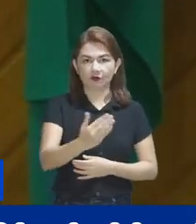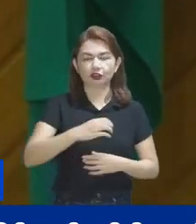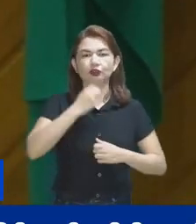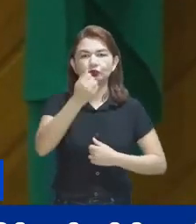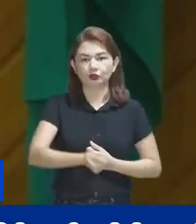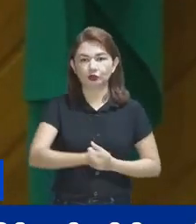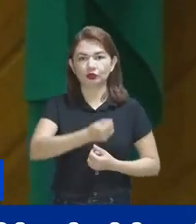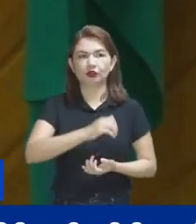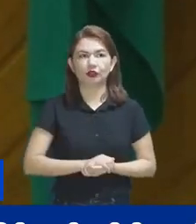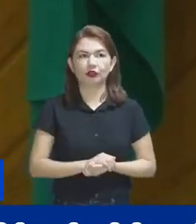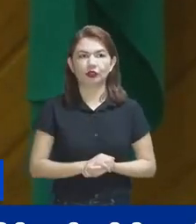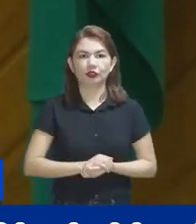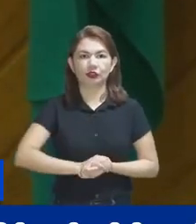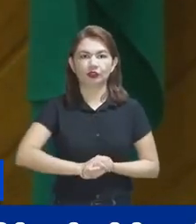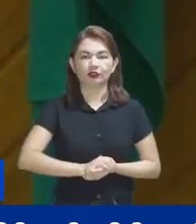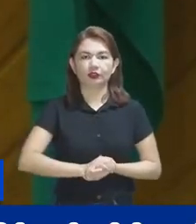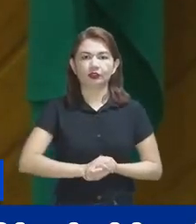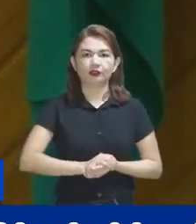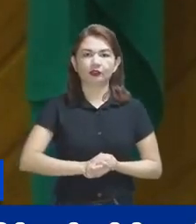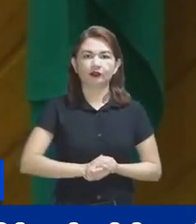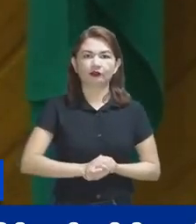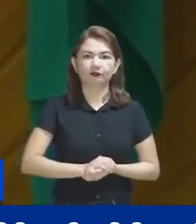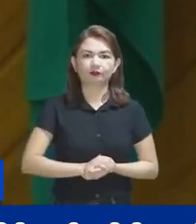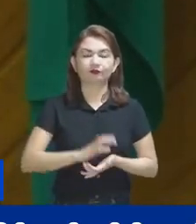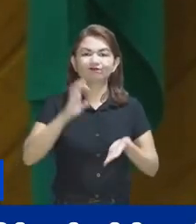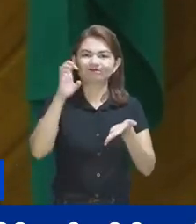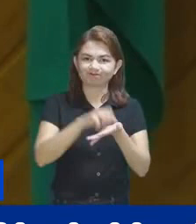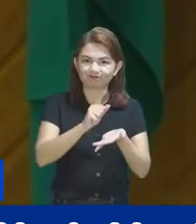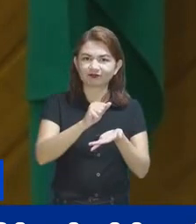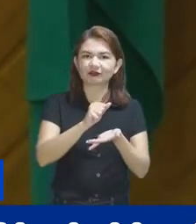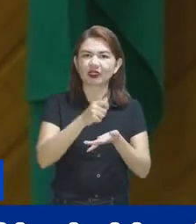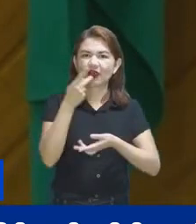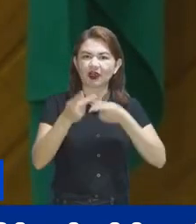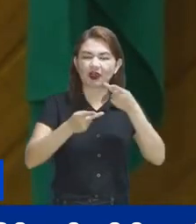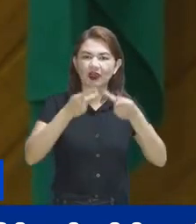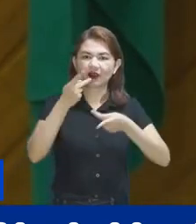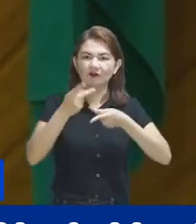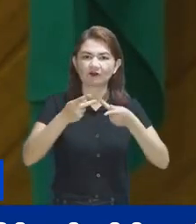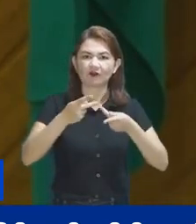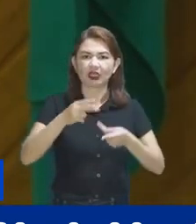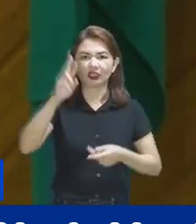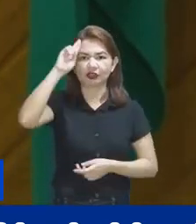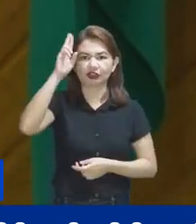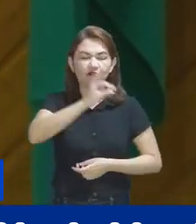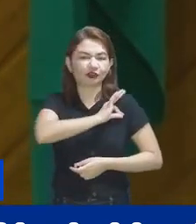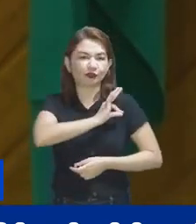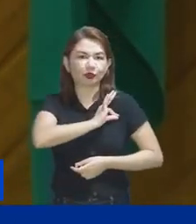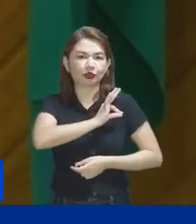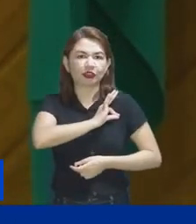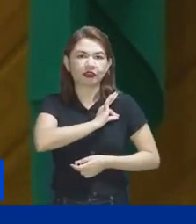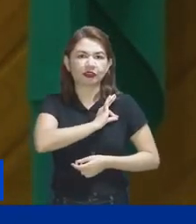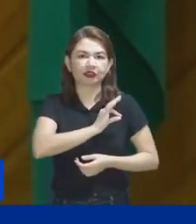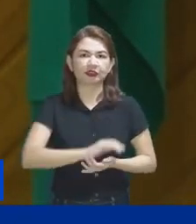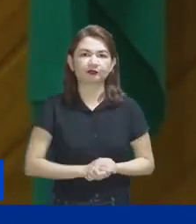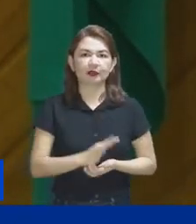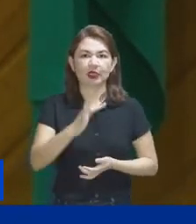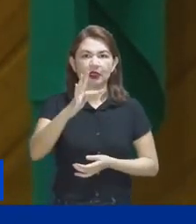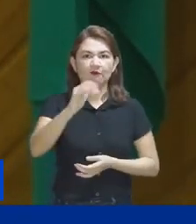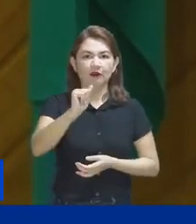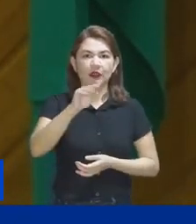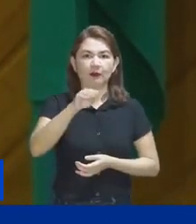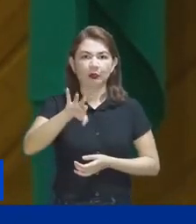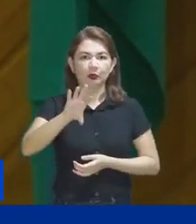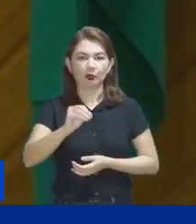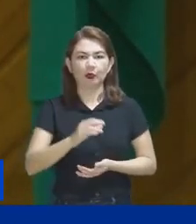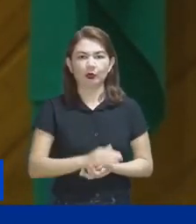nesse depoimento eu peço também venha para registrar falas do delegado perante o